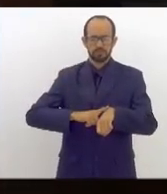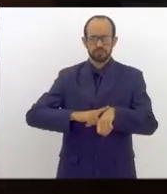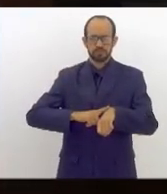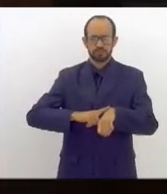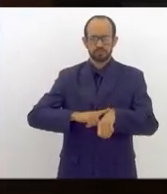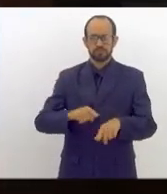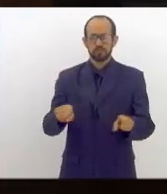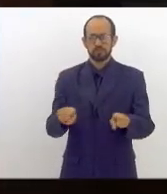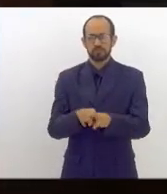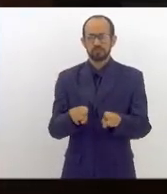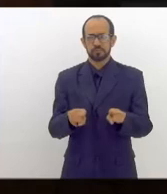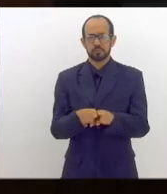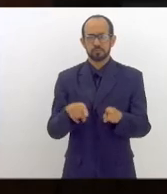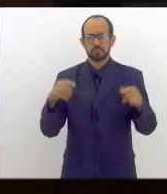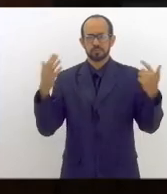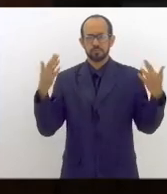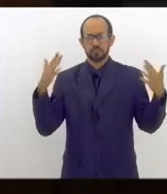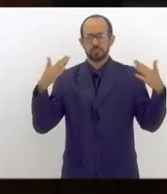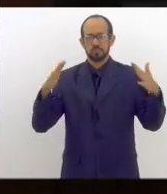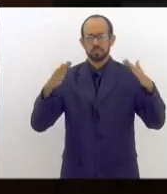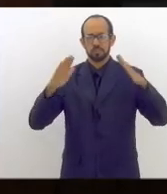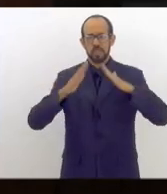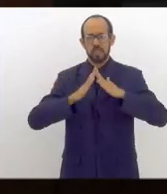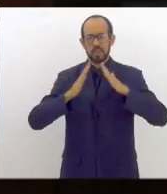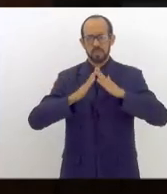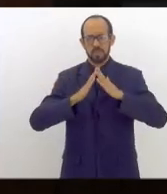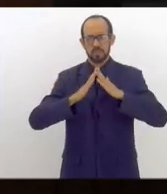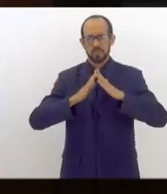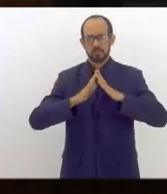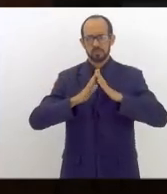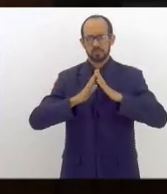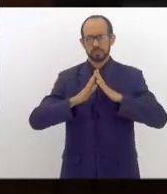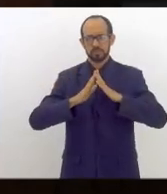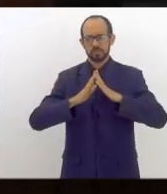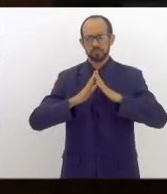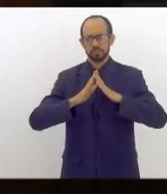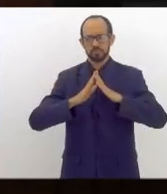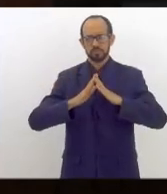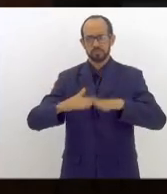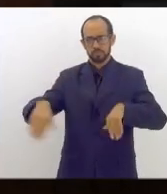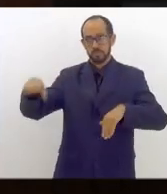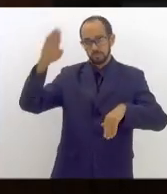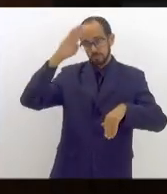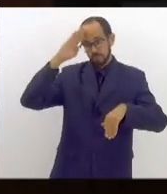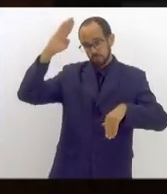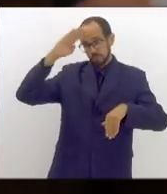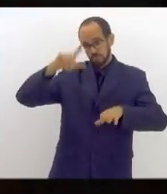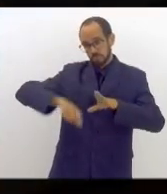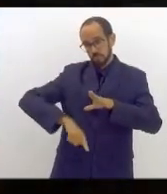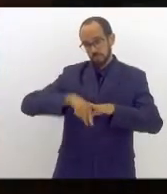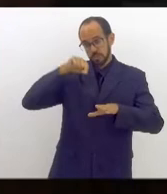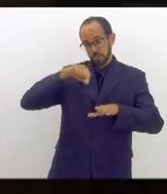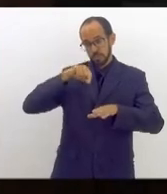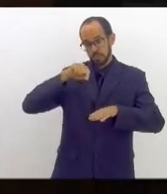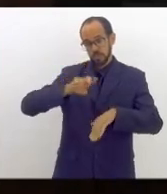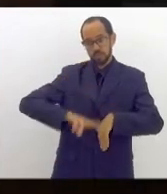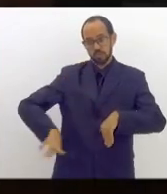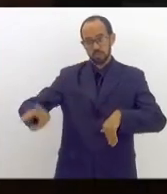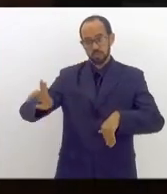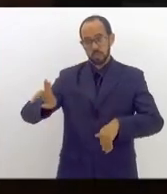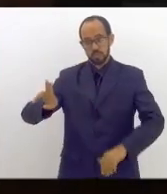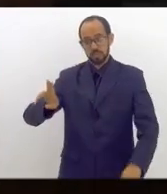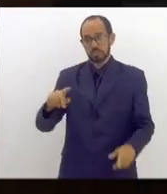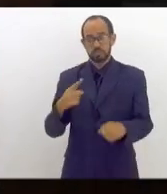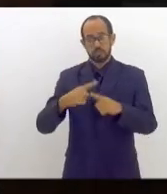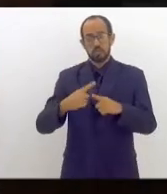também parabenizar a casa É principalmente pela escolha desses nomes que esses